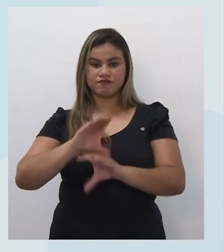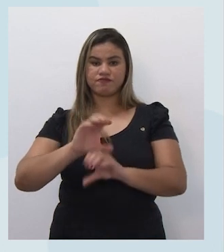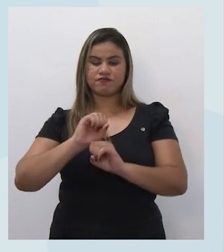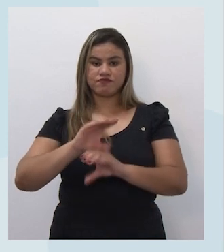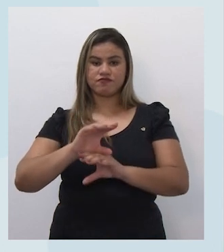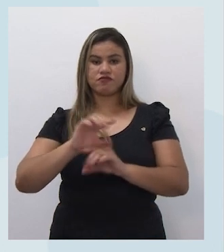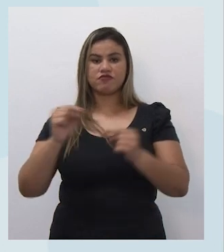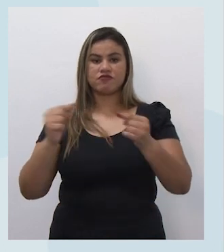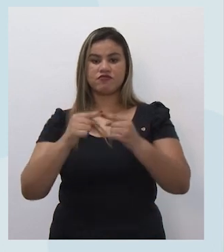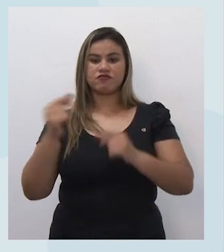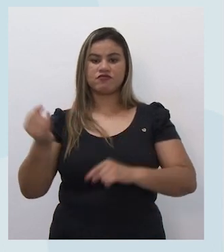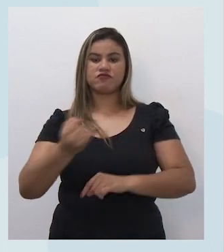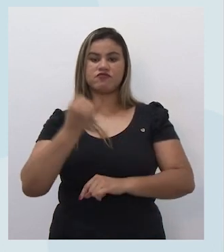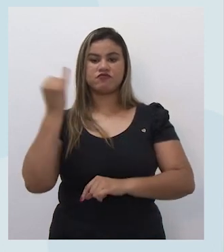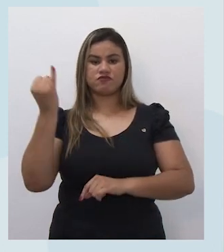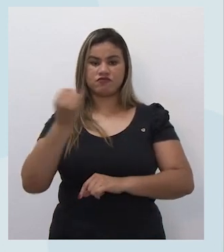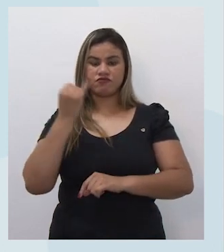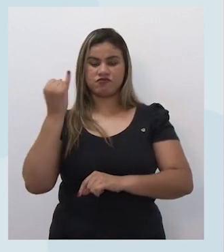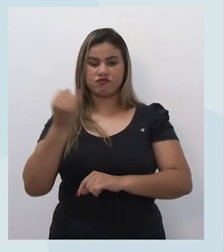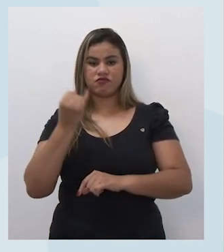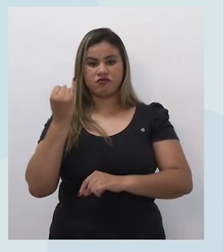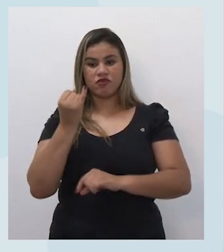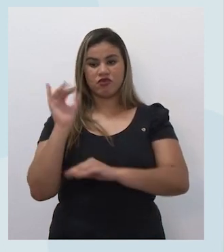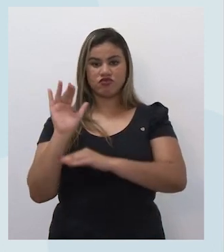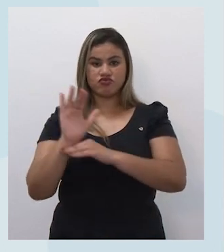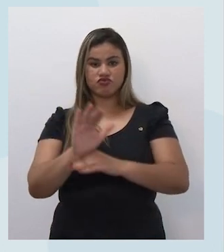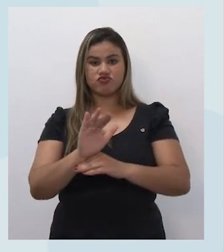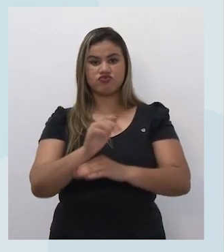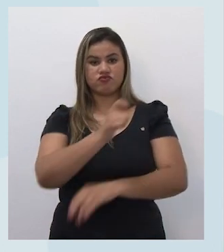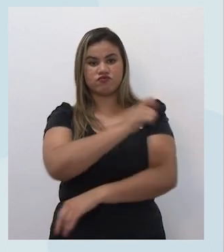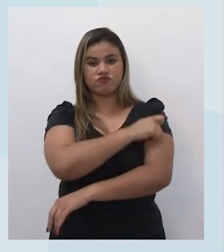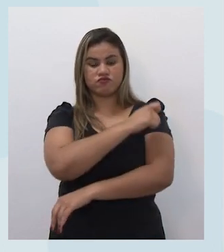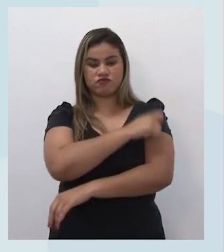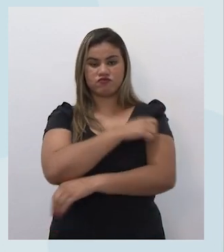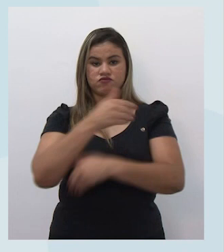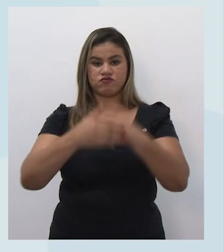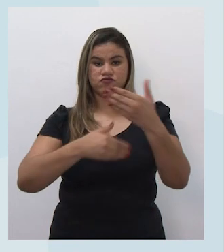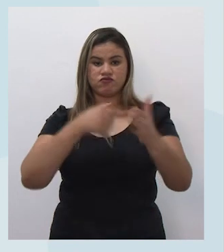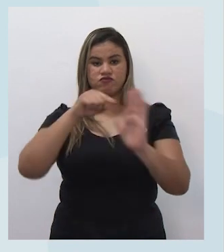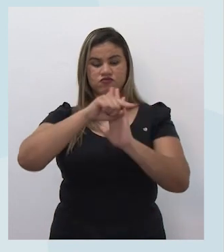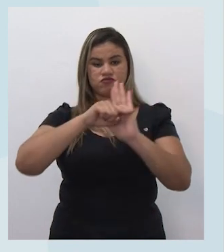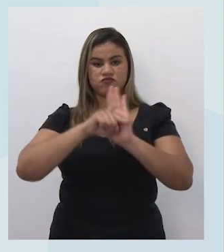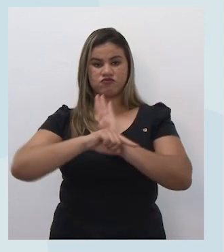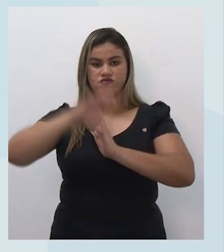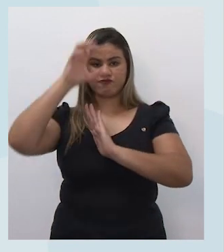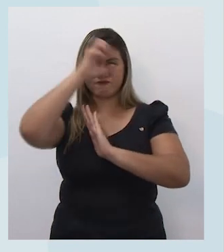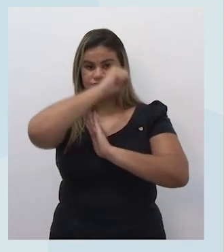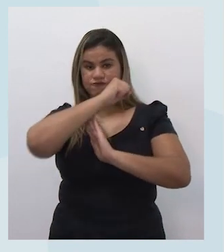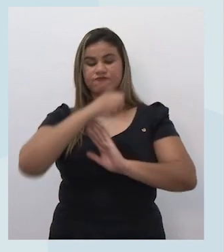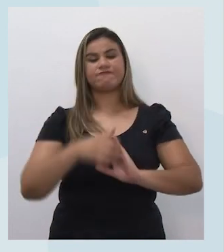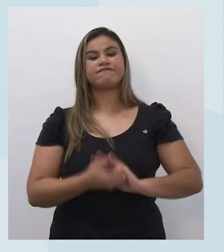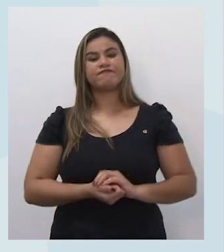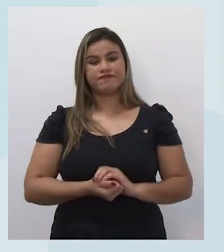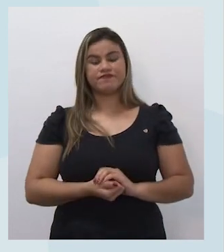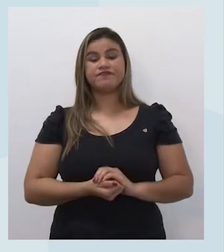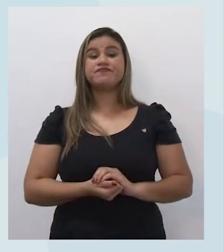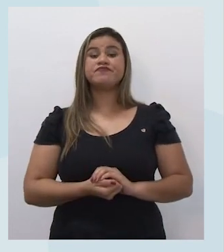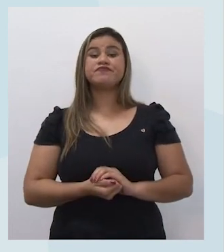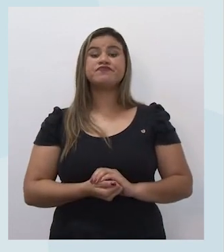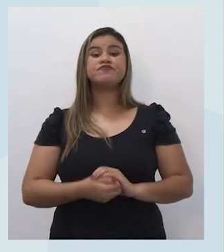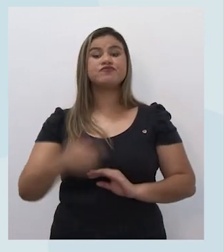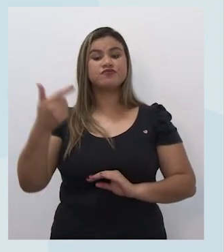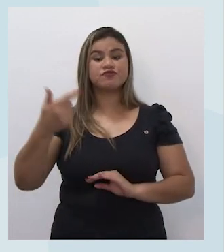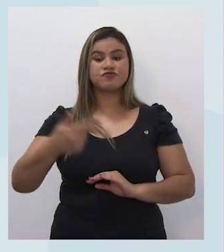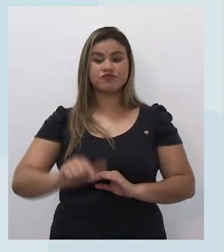processo de curadoria também para o estudante em seu processo de pesquisa e no momento da aprendizagem. Nós apresentaremos,